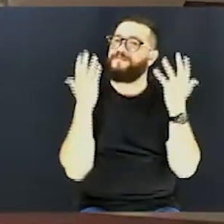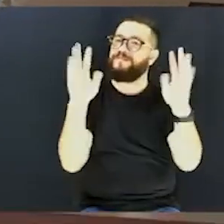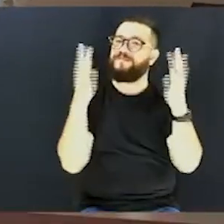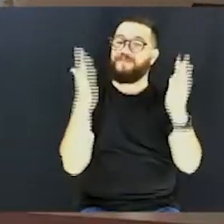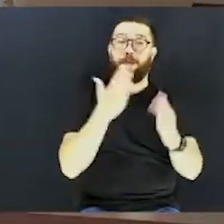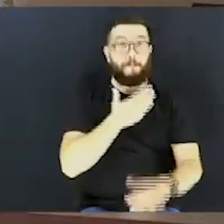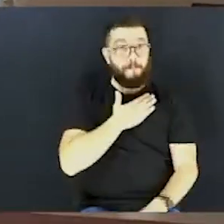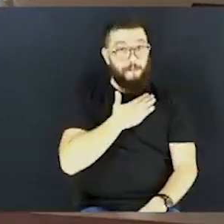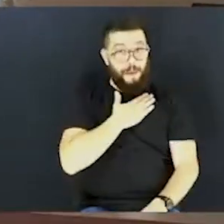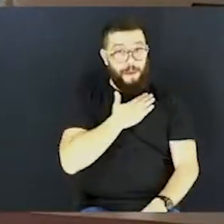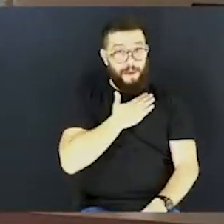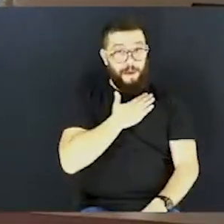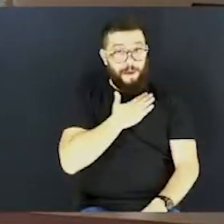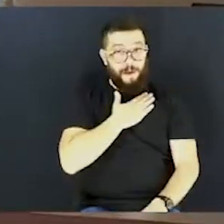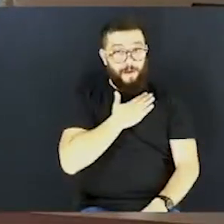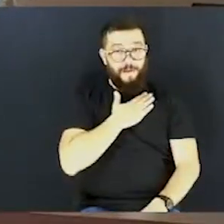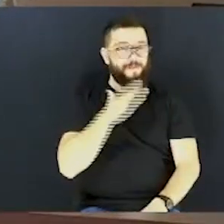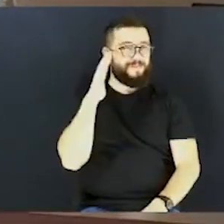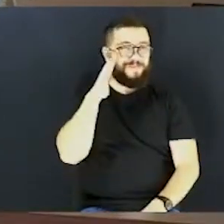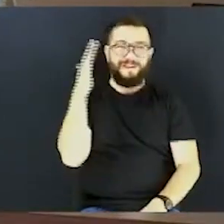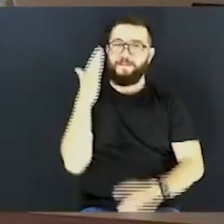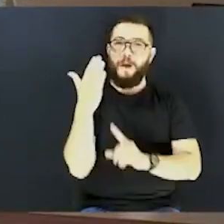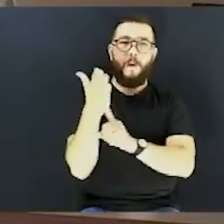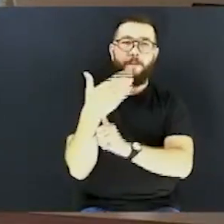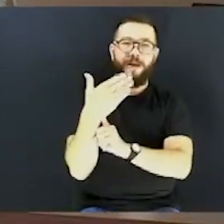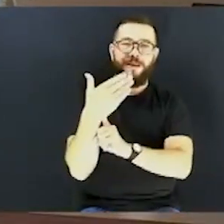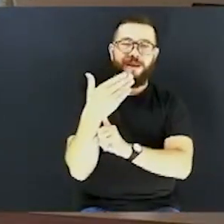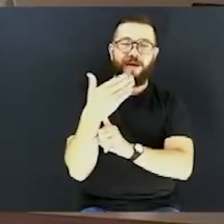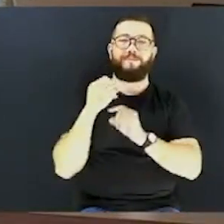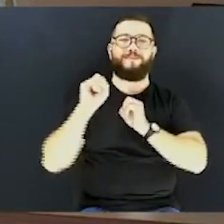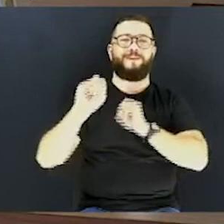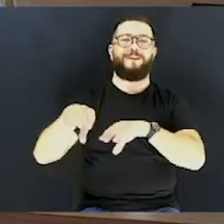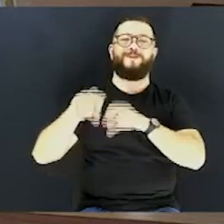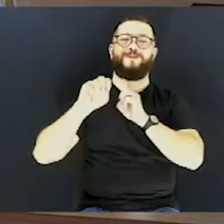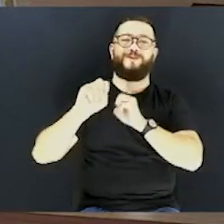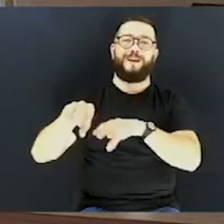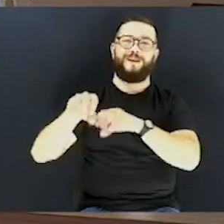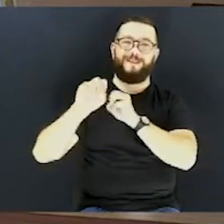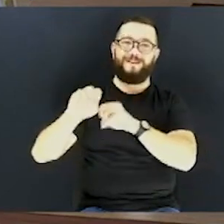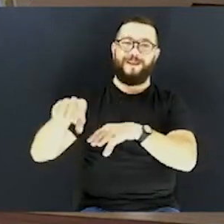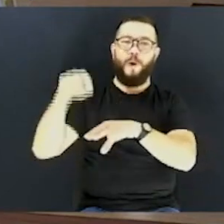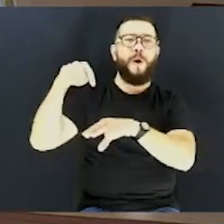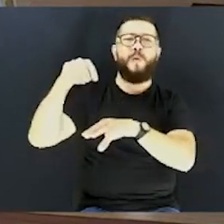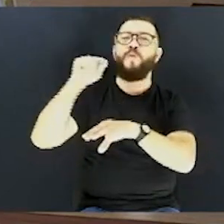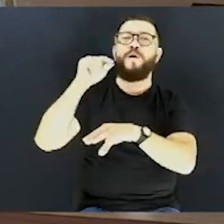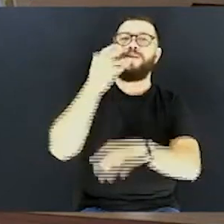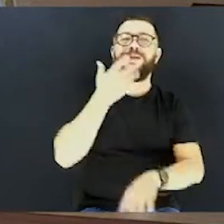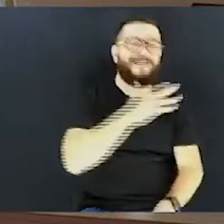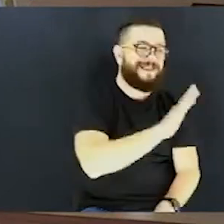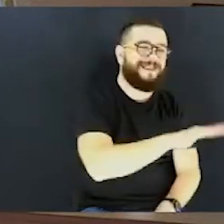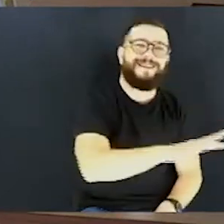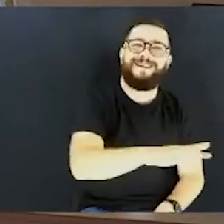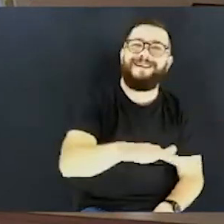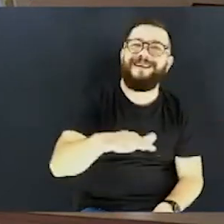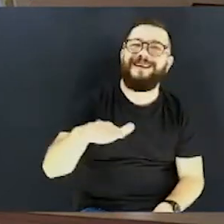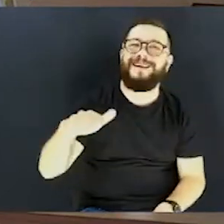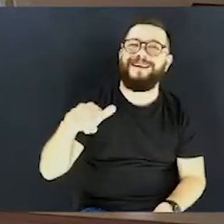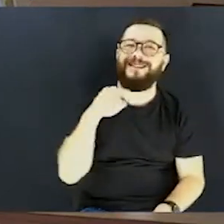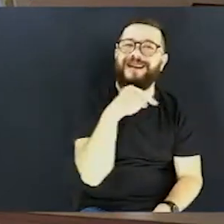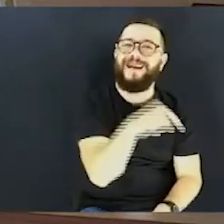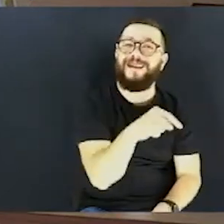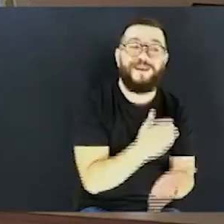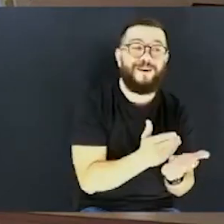é a educação. E não tem como a gente falar de educação sem falar de primeira infância. Infelizmente, durante muito tempo, essa